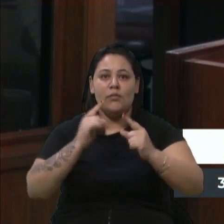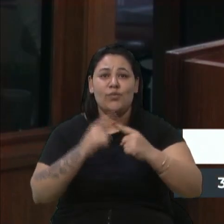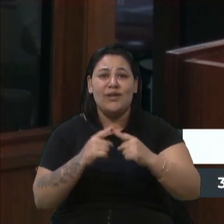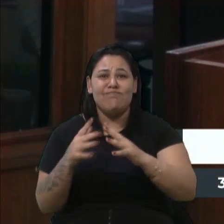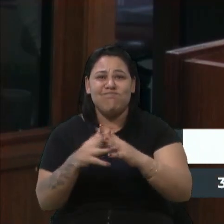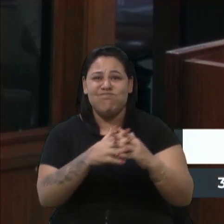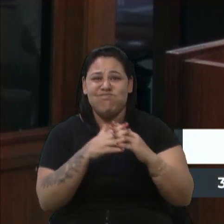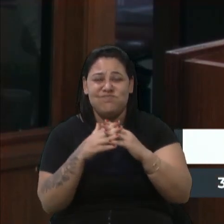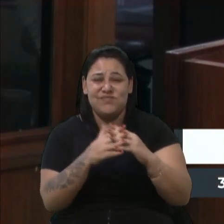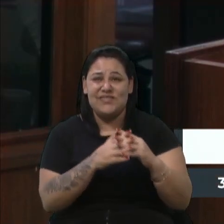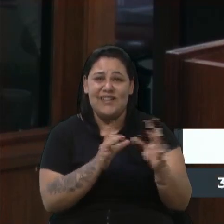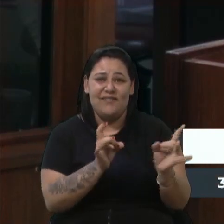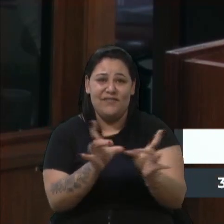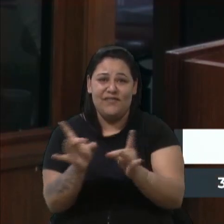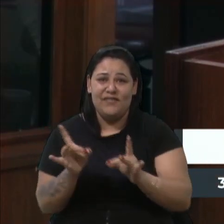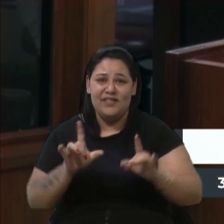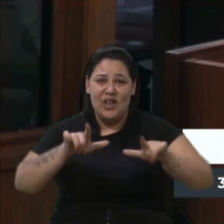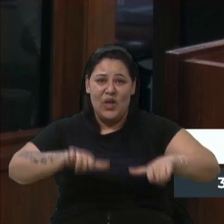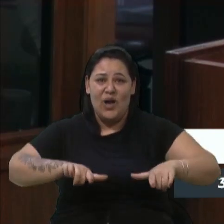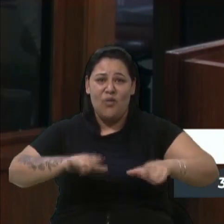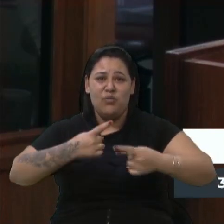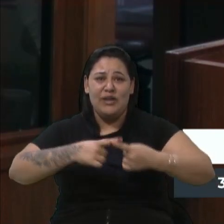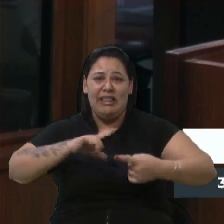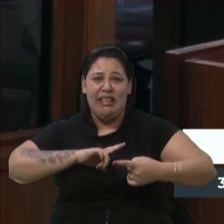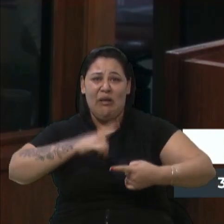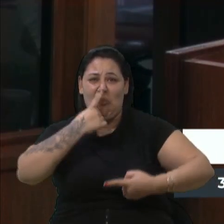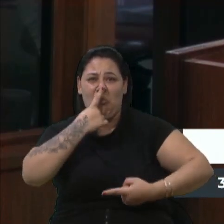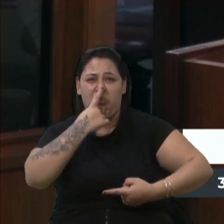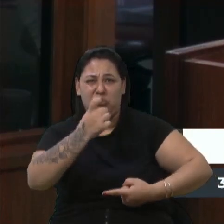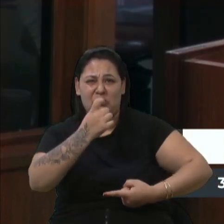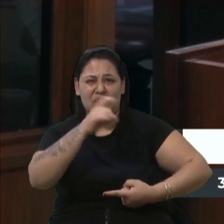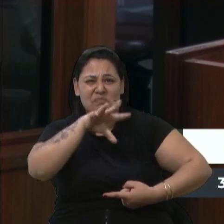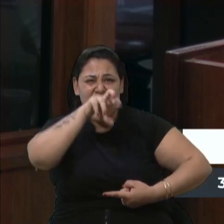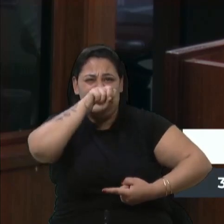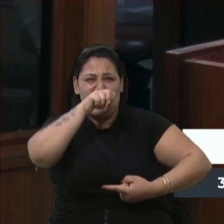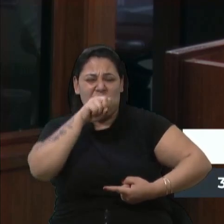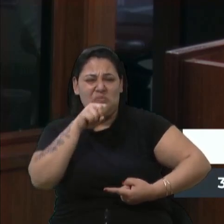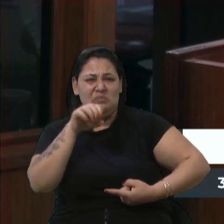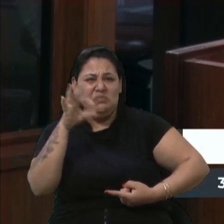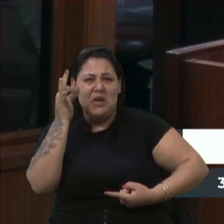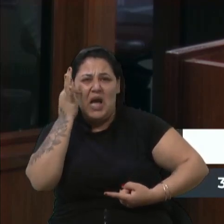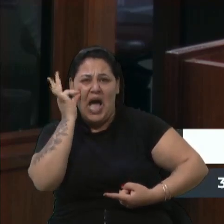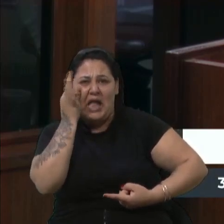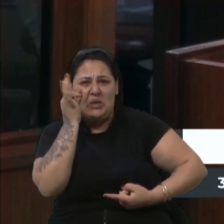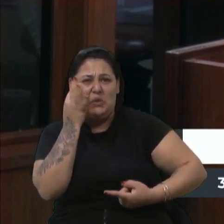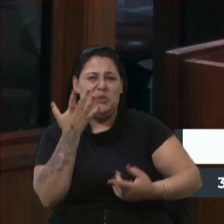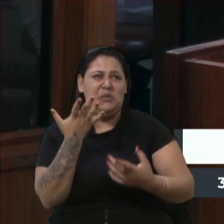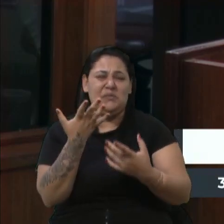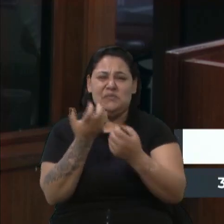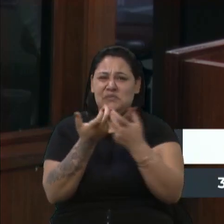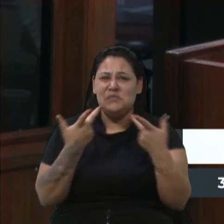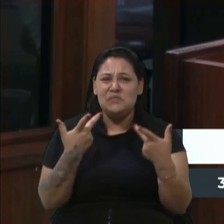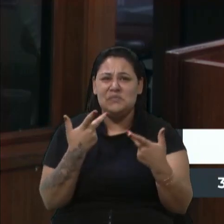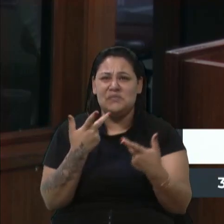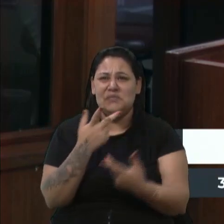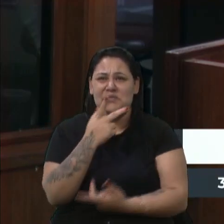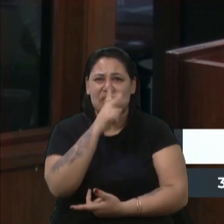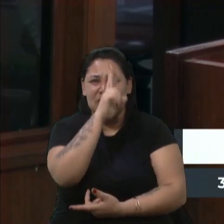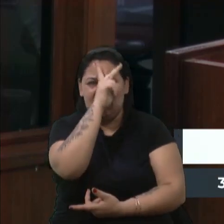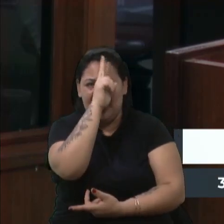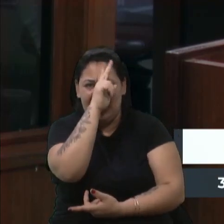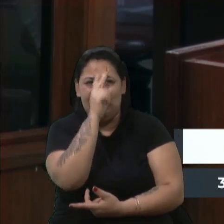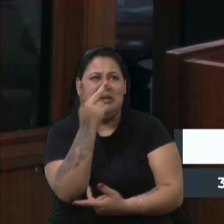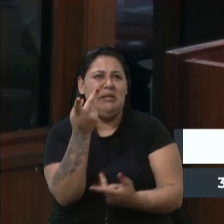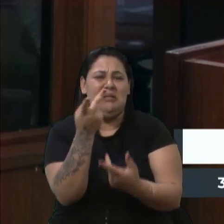o comércio local, né, com ratos, com cheiro ruim, com medo de que as pessoas que estivessem ali